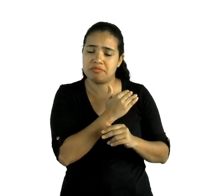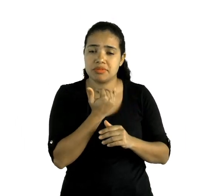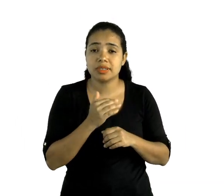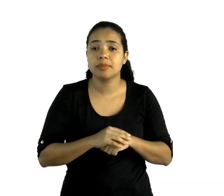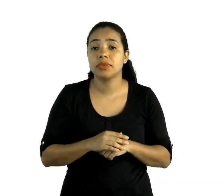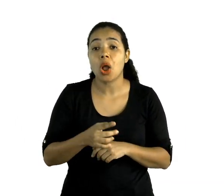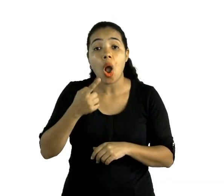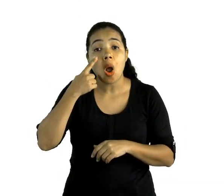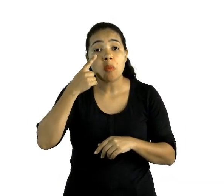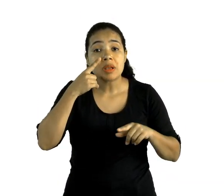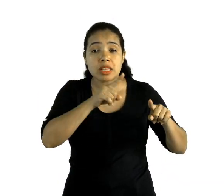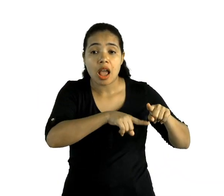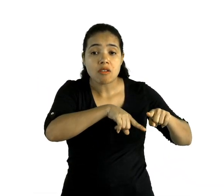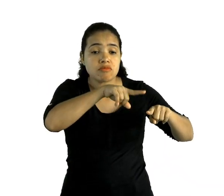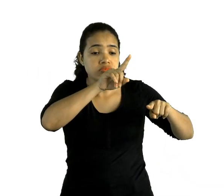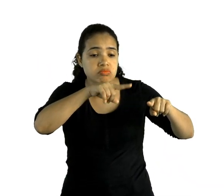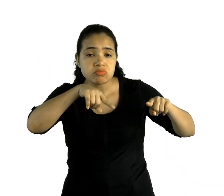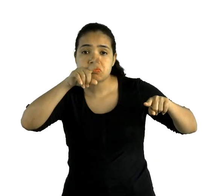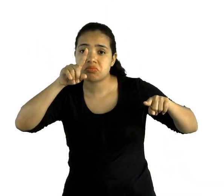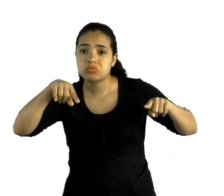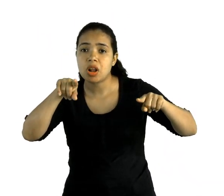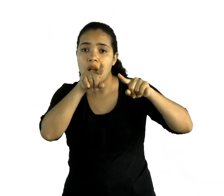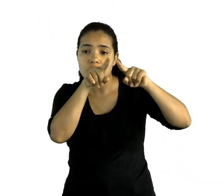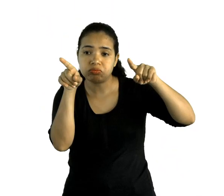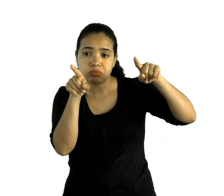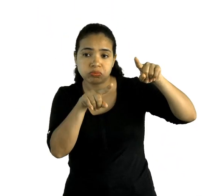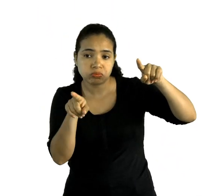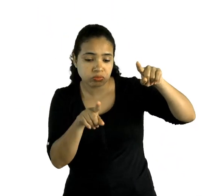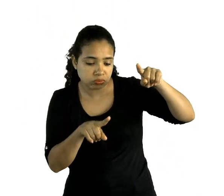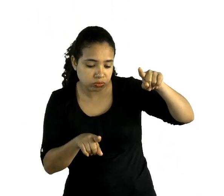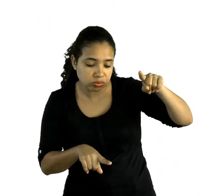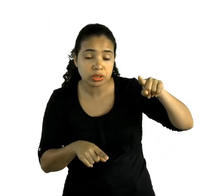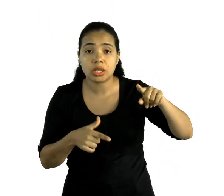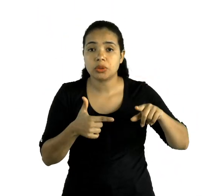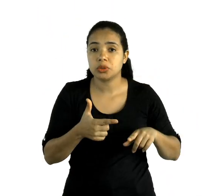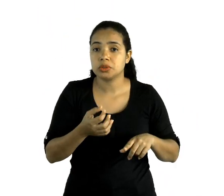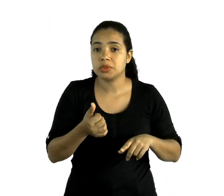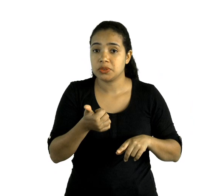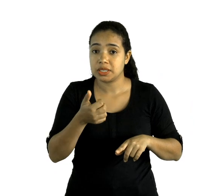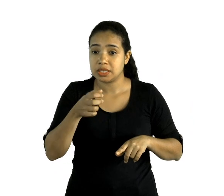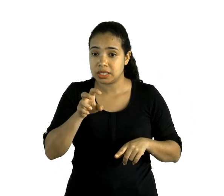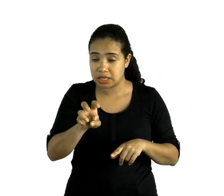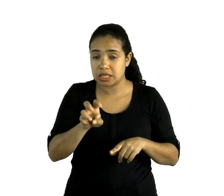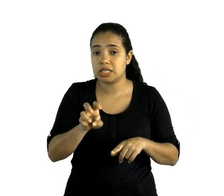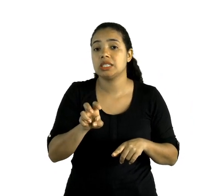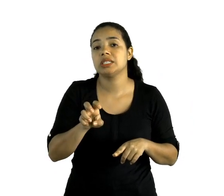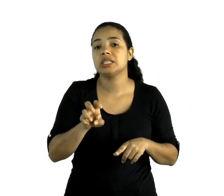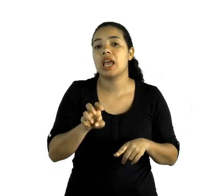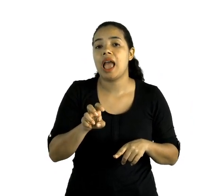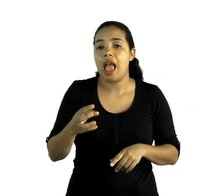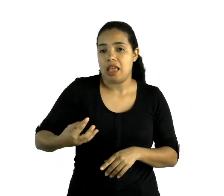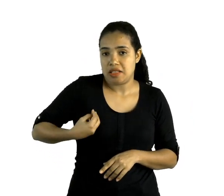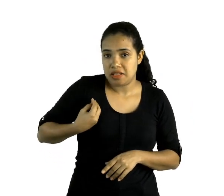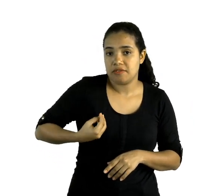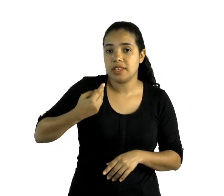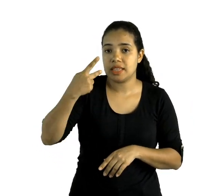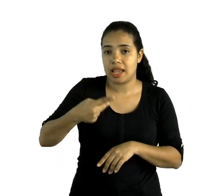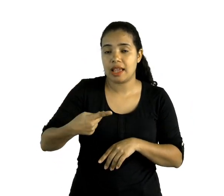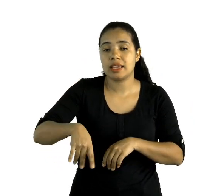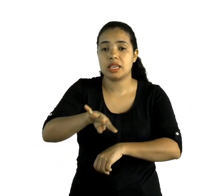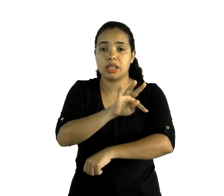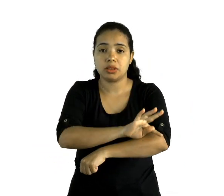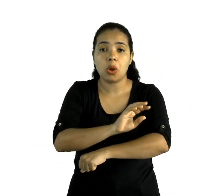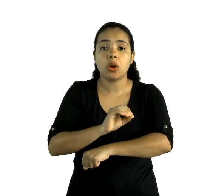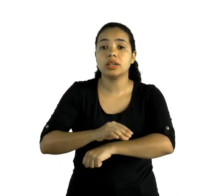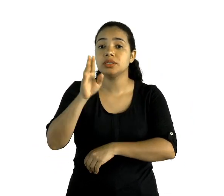outro gráfico que ele mostra em 2015 a expectativa de vida aqui no estado do Tocantins e no